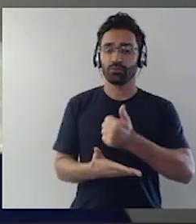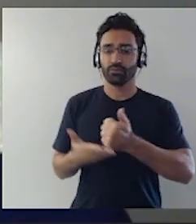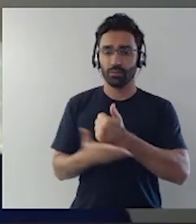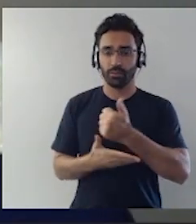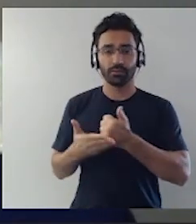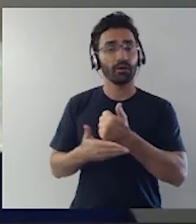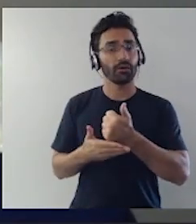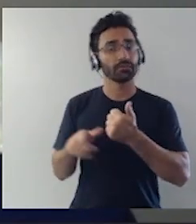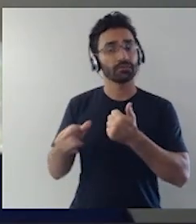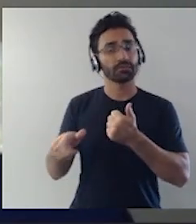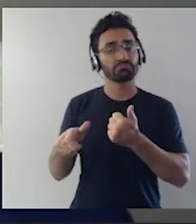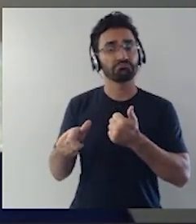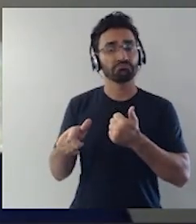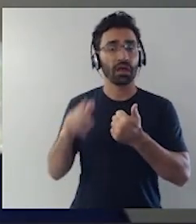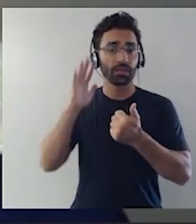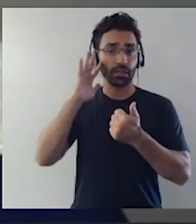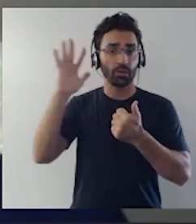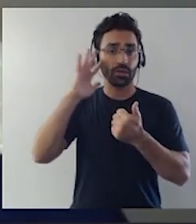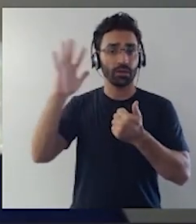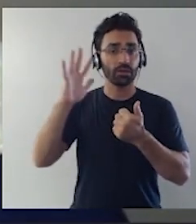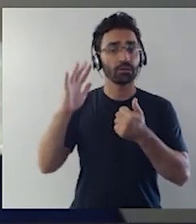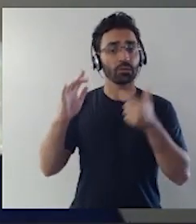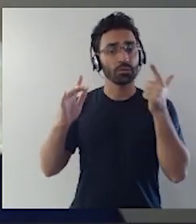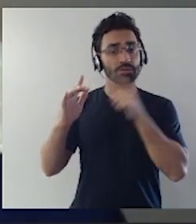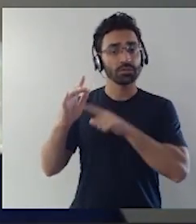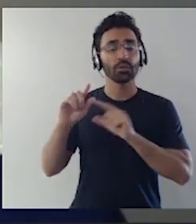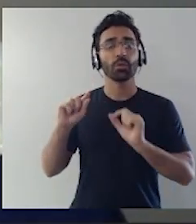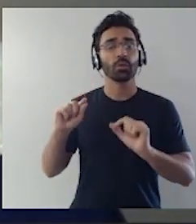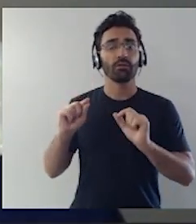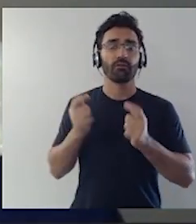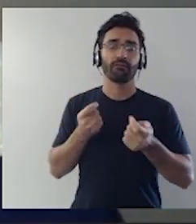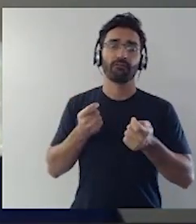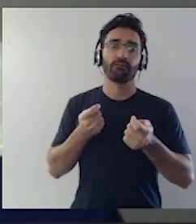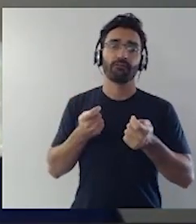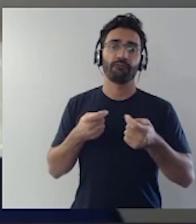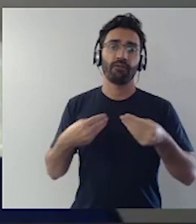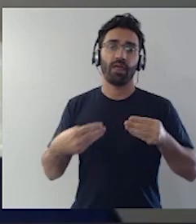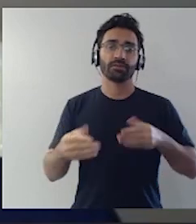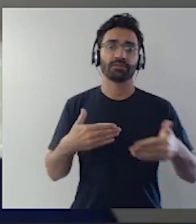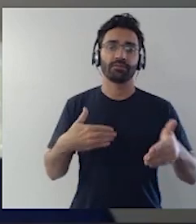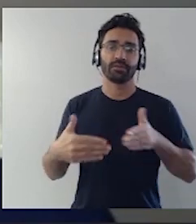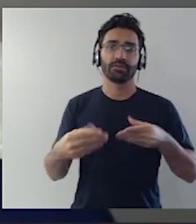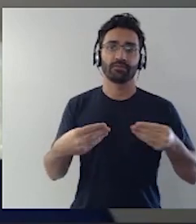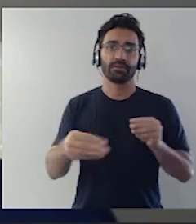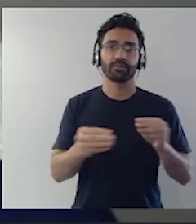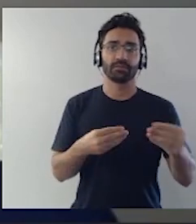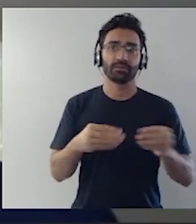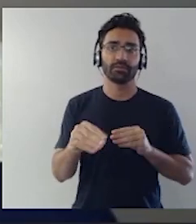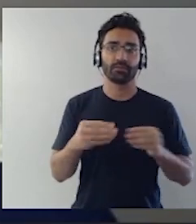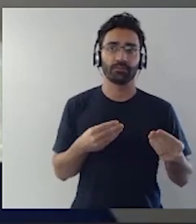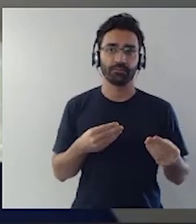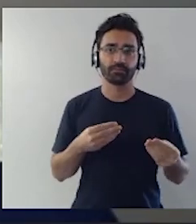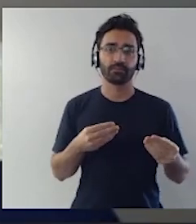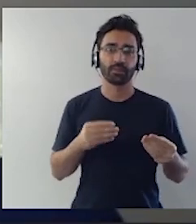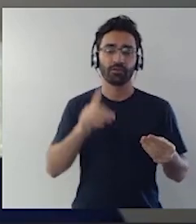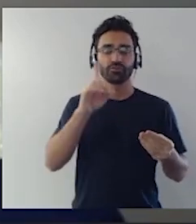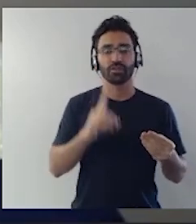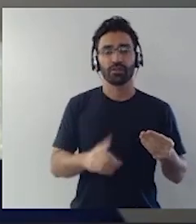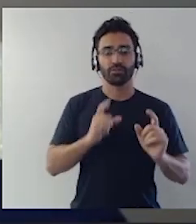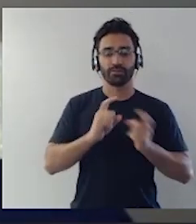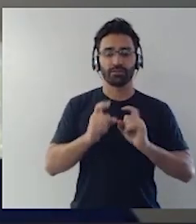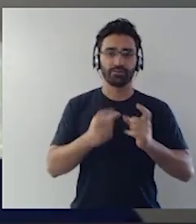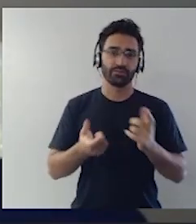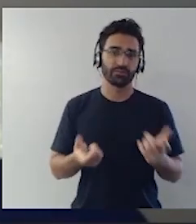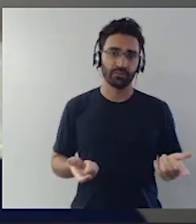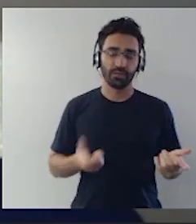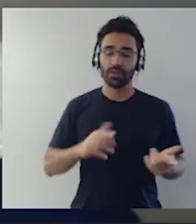permitiu uma maior flexibilização do direito administrativo, uma maior horizontalização do direito administrativo. Ele deixou